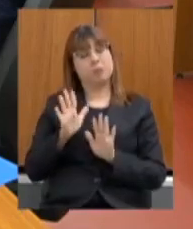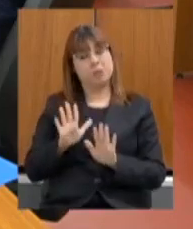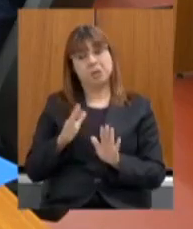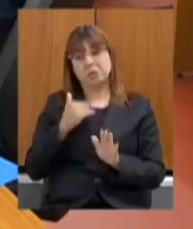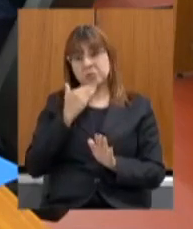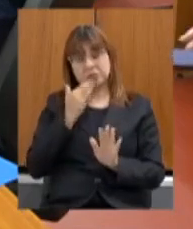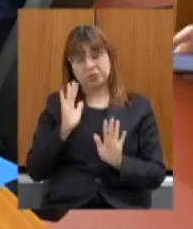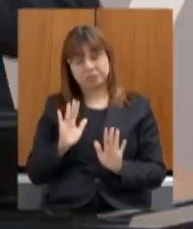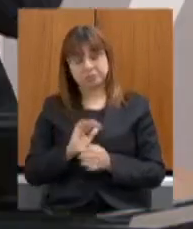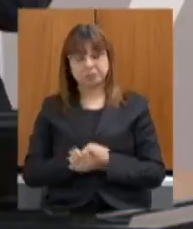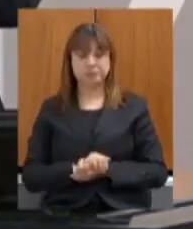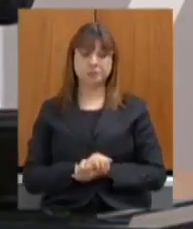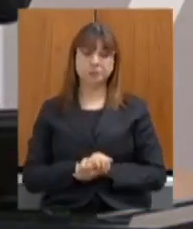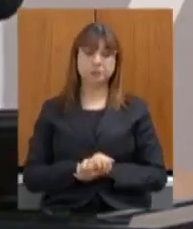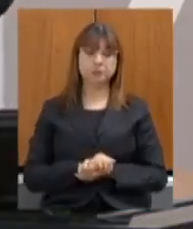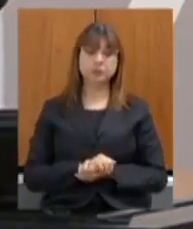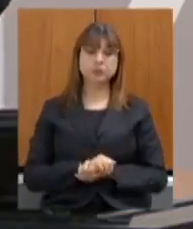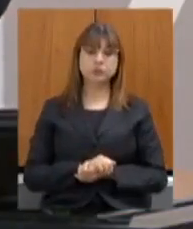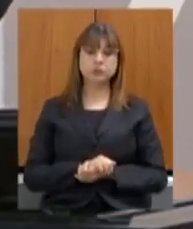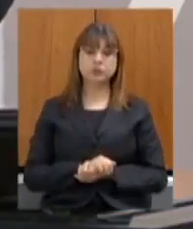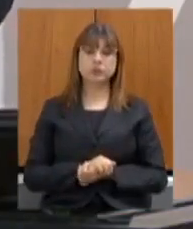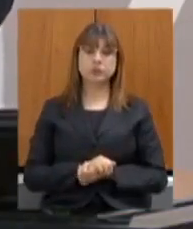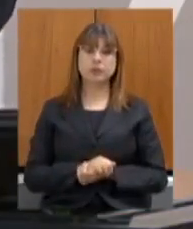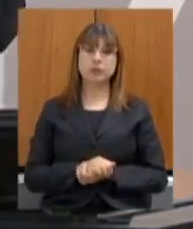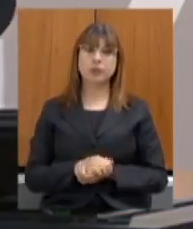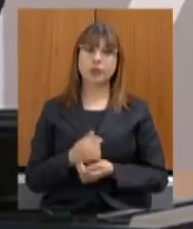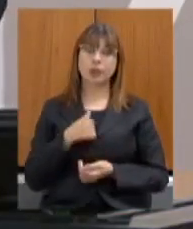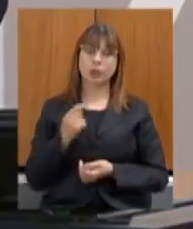Mas eu estou aqui para dizer que